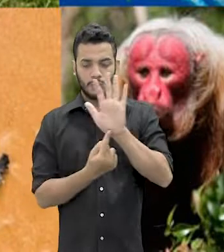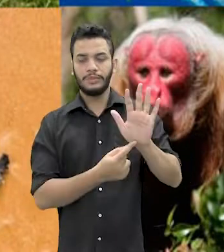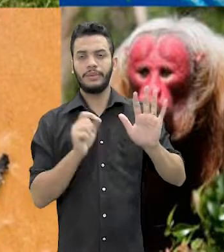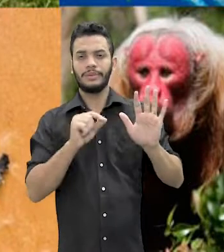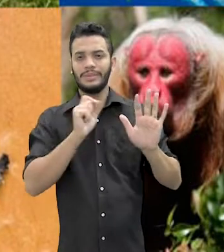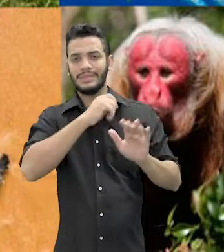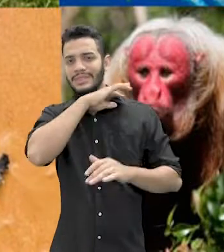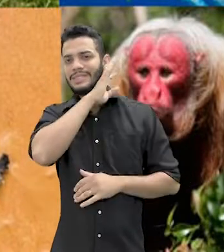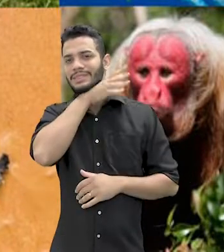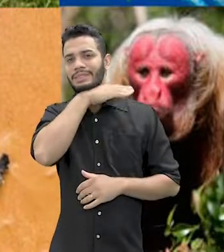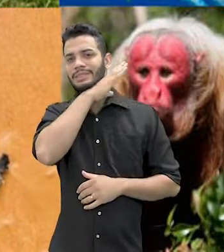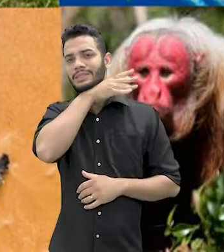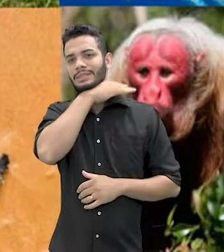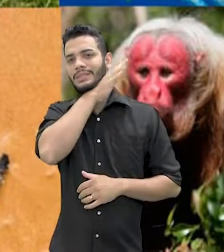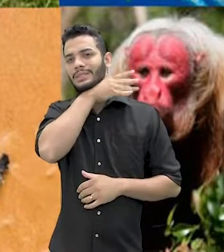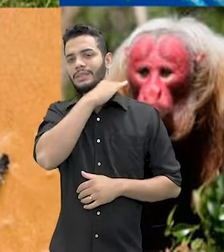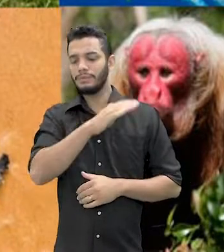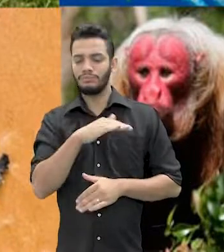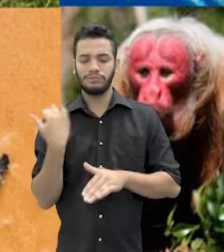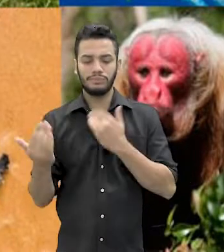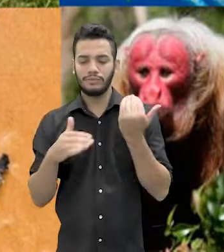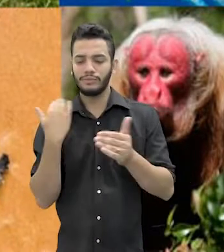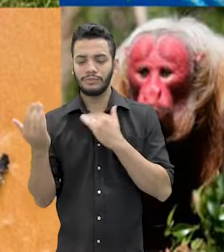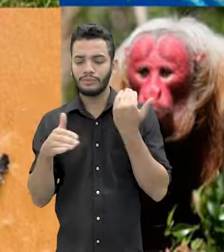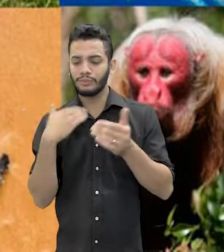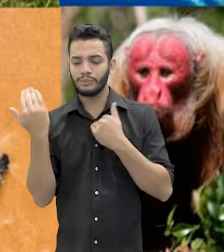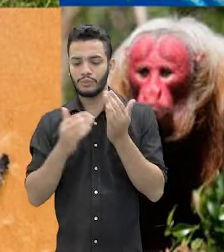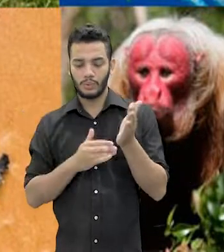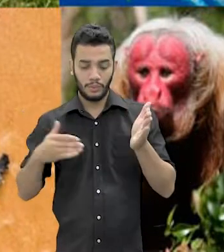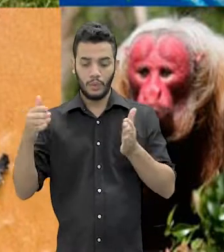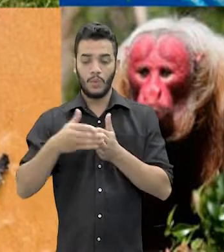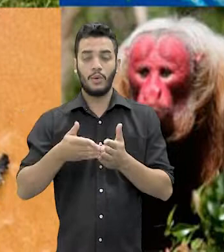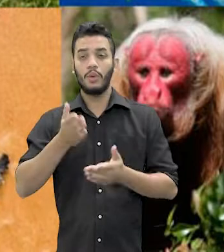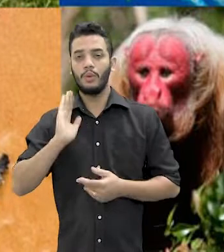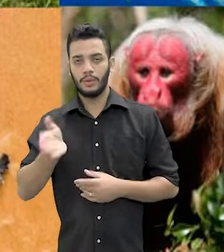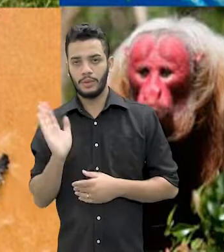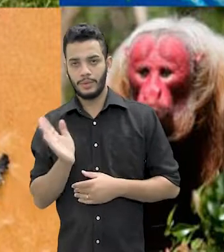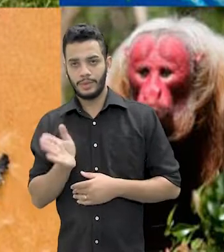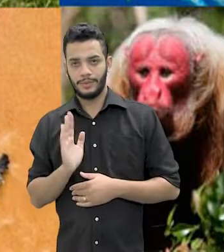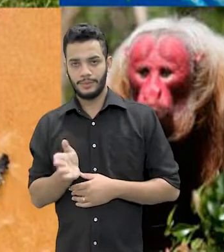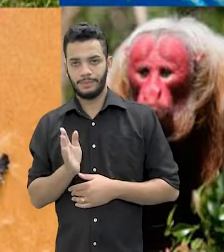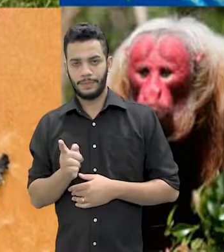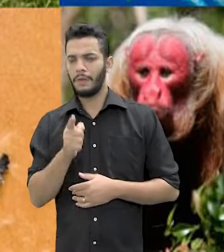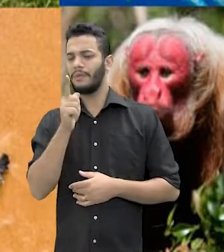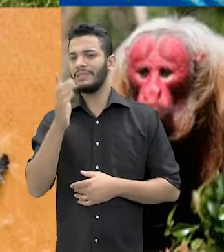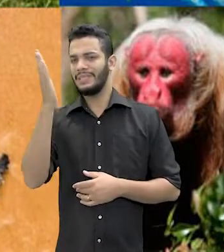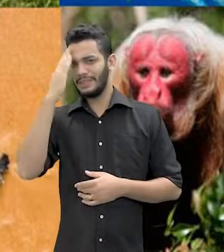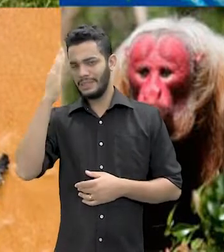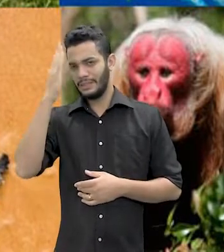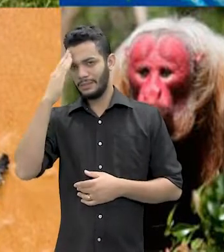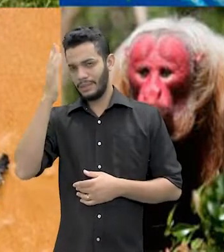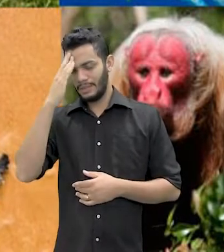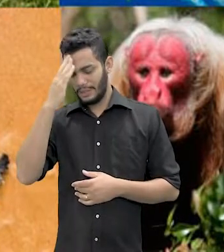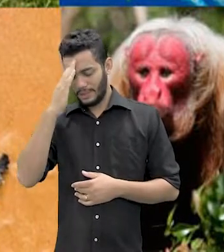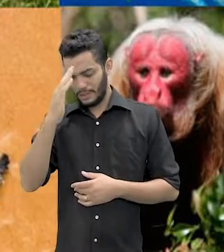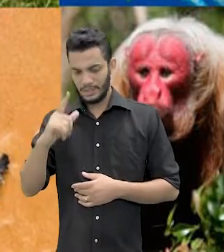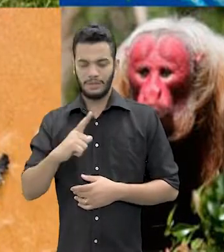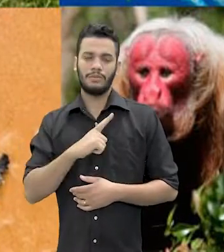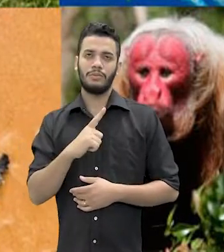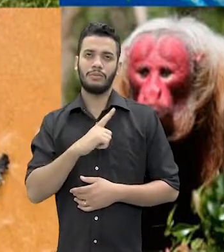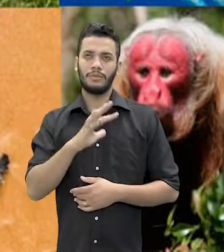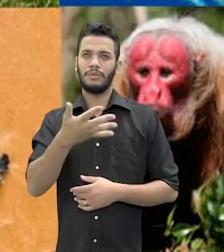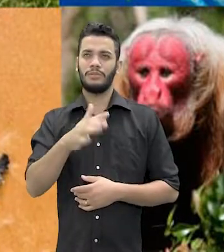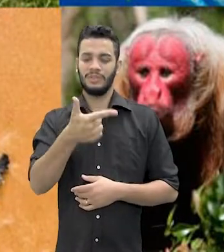sabia que cerca de 20% das espécies de animais e também de plantas estão ameaçadas de extinção? Segundo uma